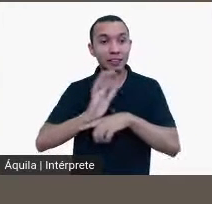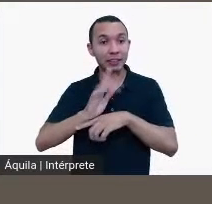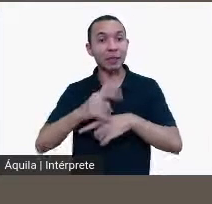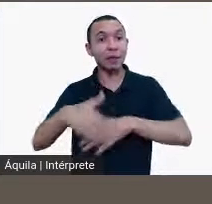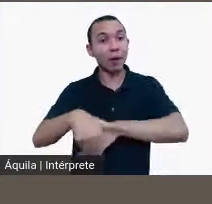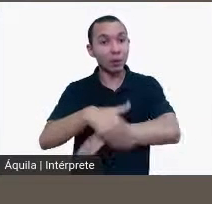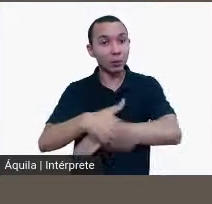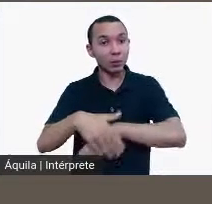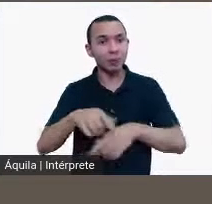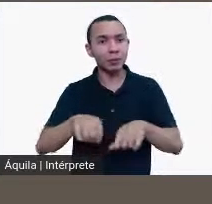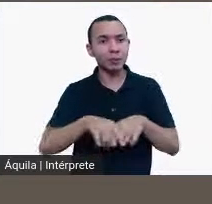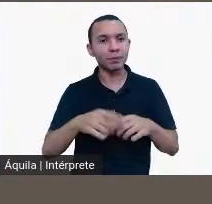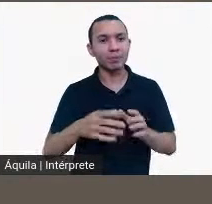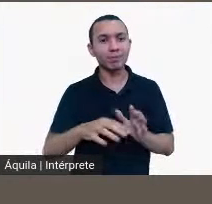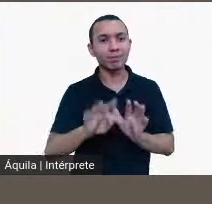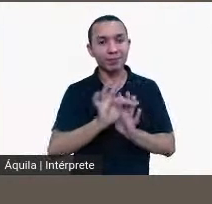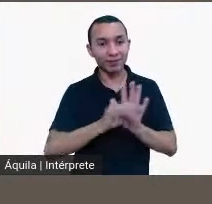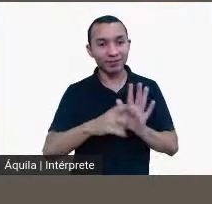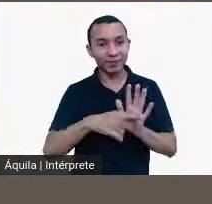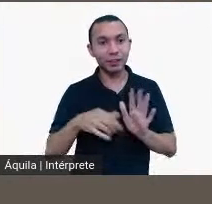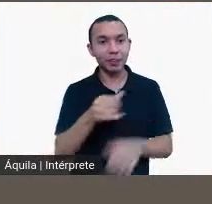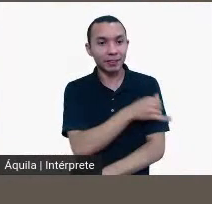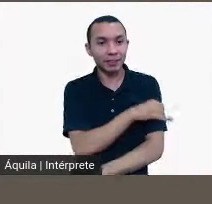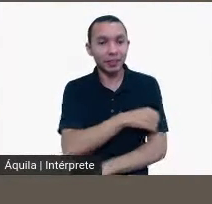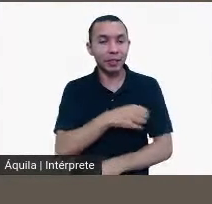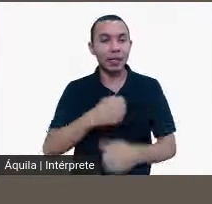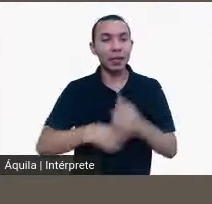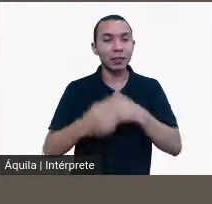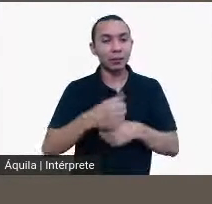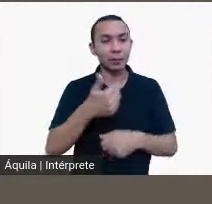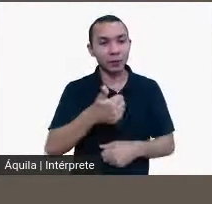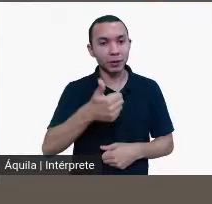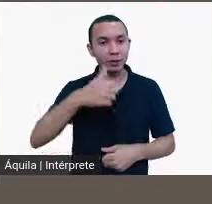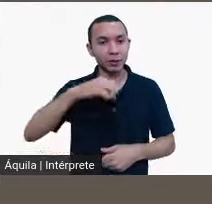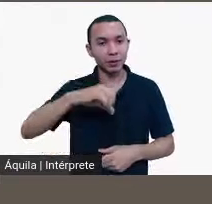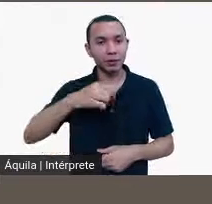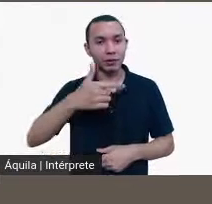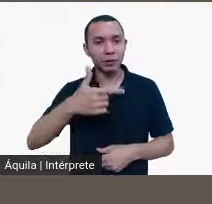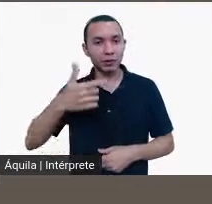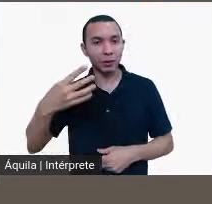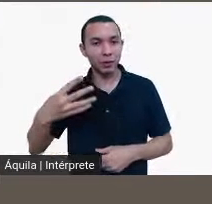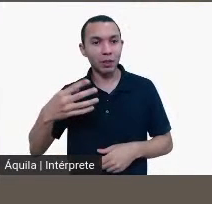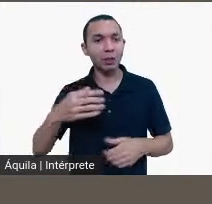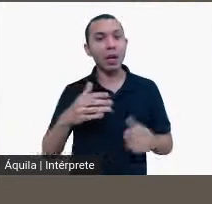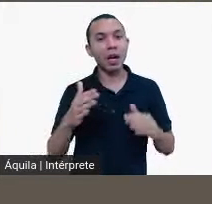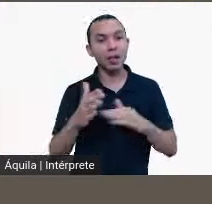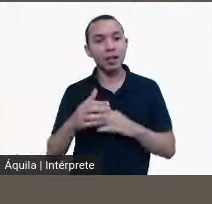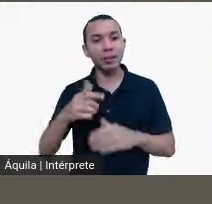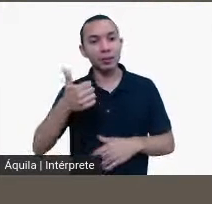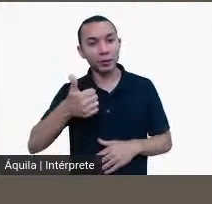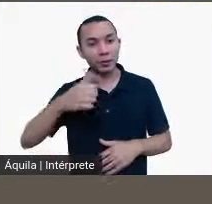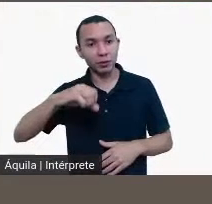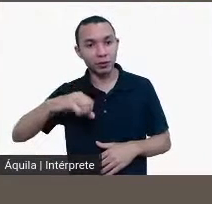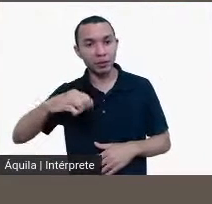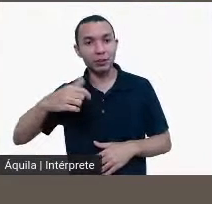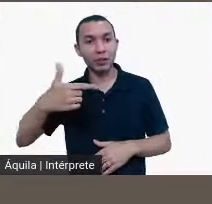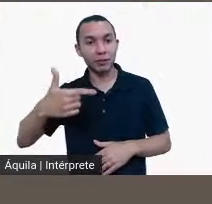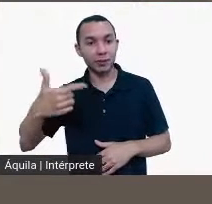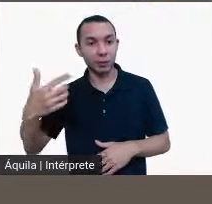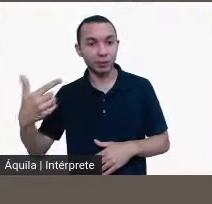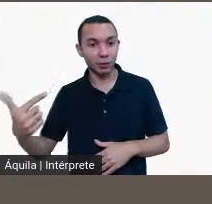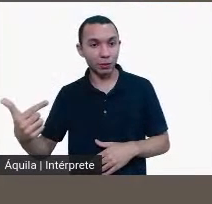nas Crônicas Cariocas de 1894 a 1922, tese defendida